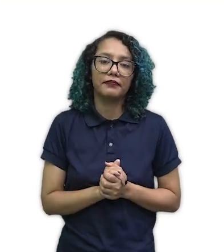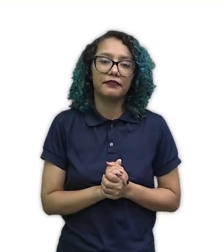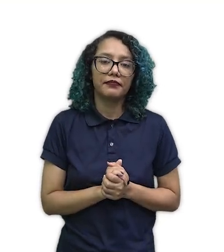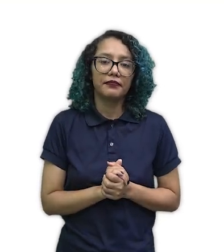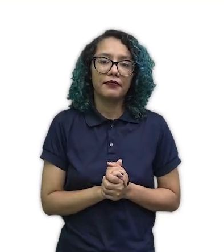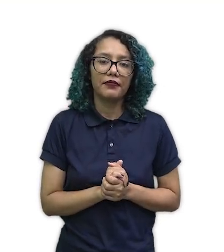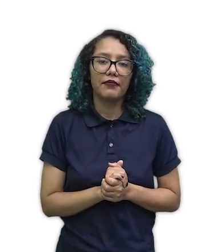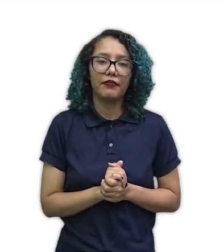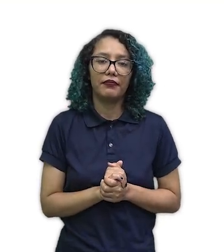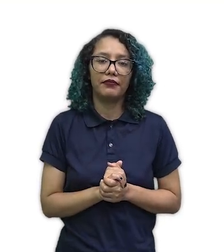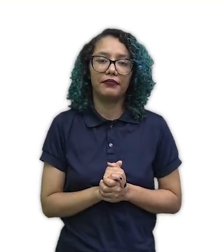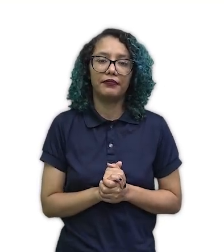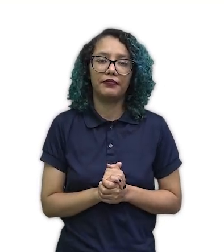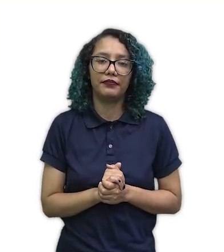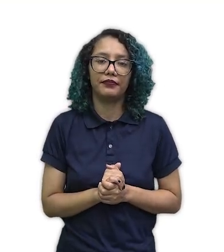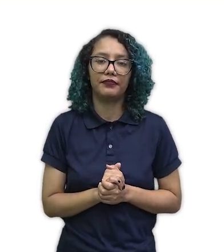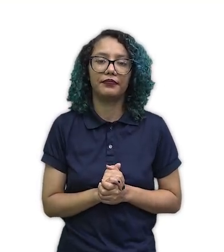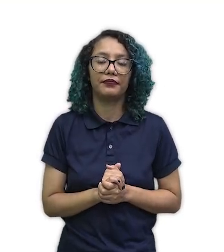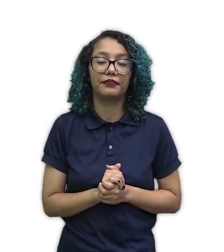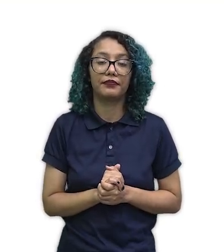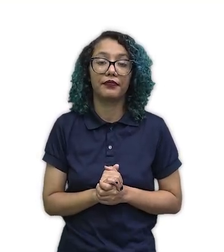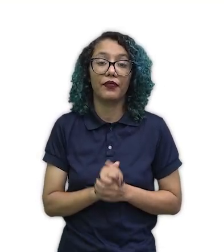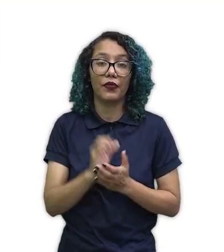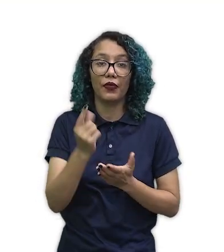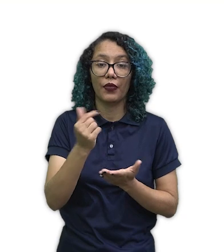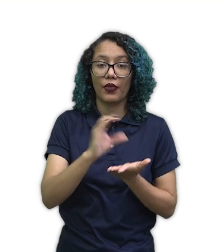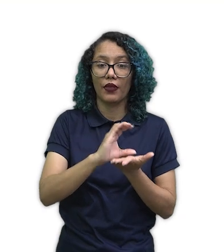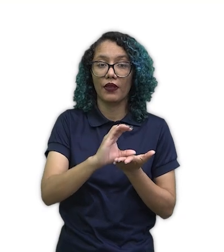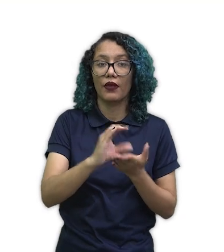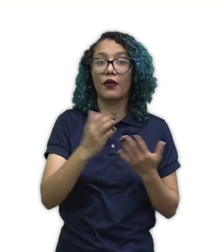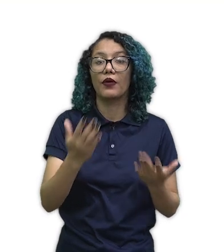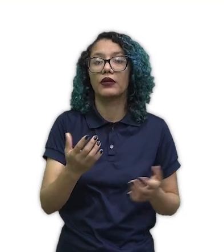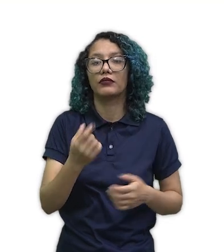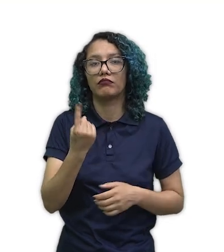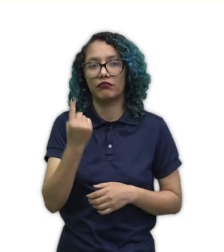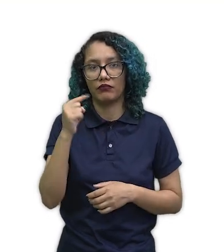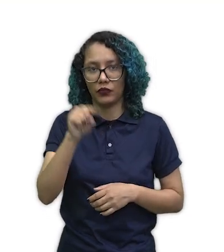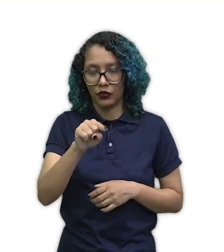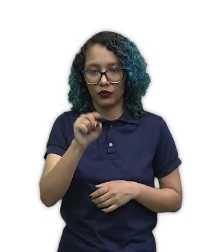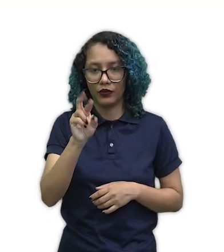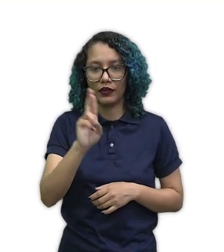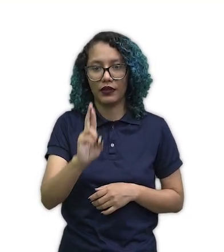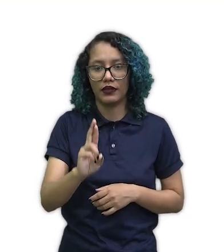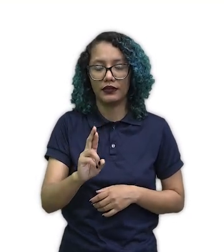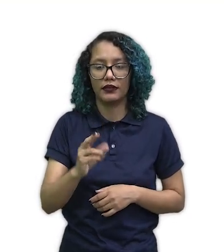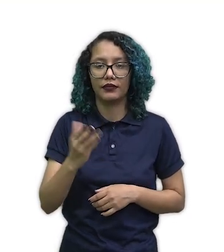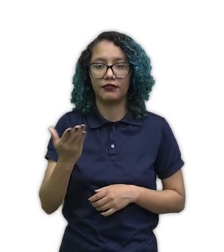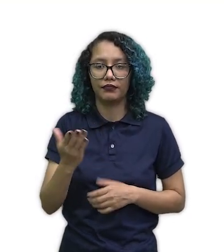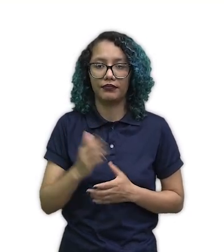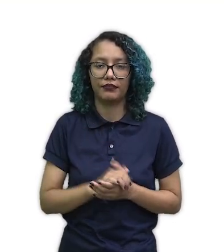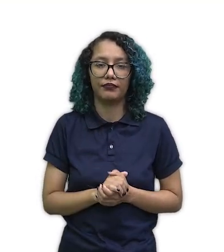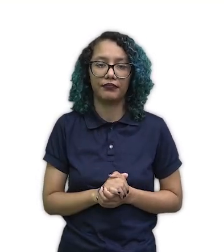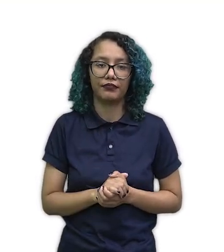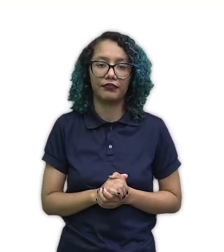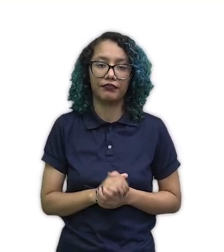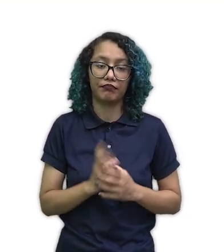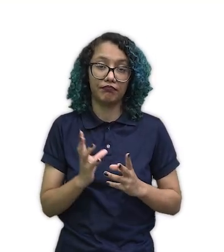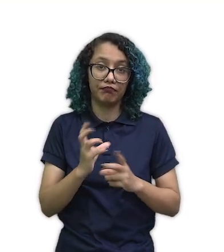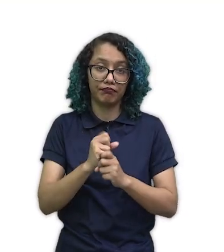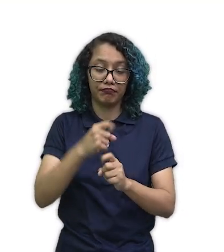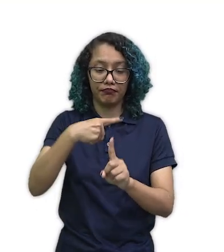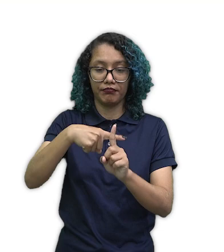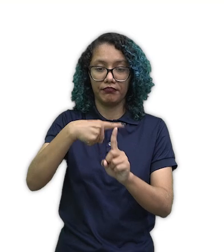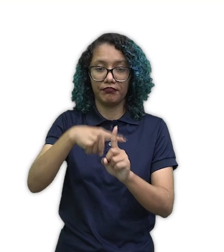Está aqui em dinheiro, tá bom? 0,00. Quanto é o capital? É R$1.000. Dito isto, fechamos